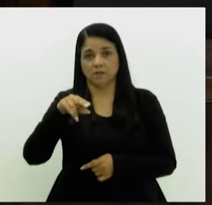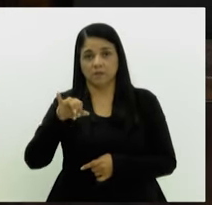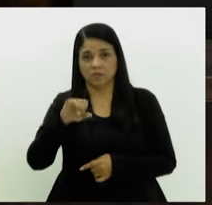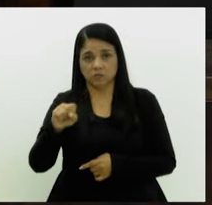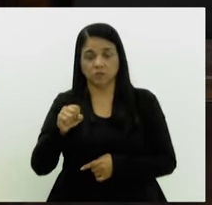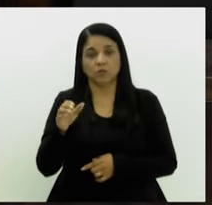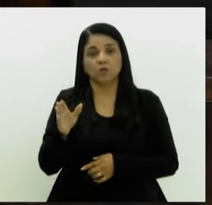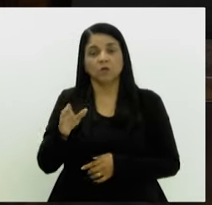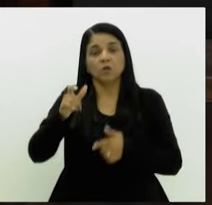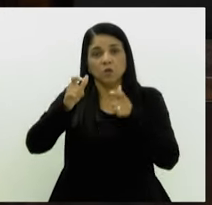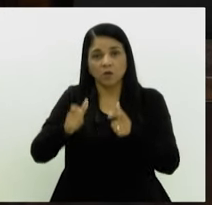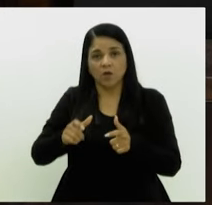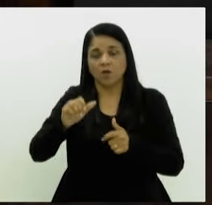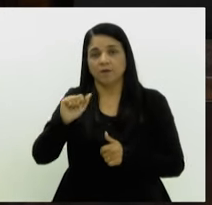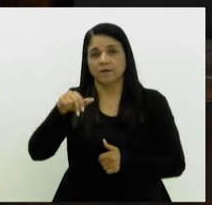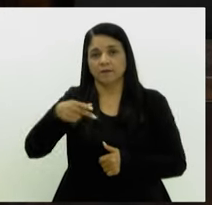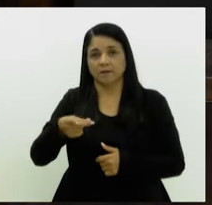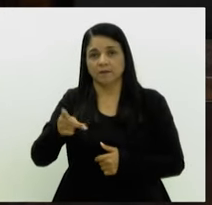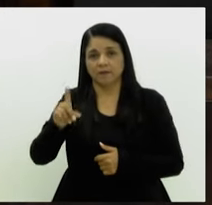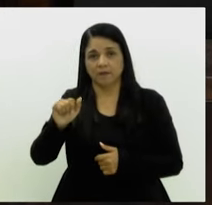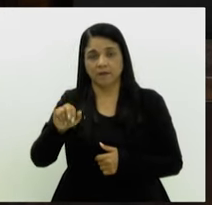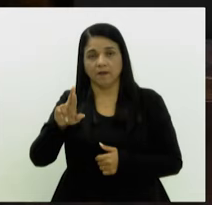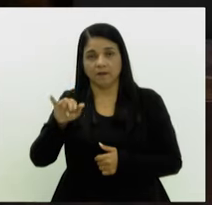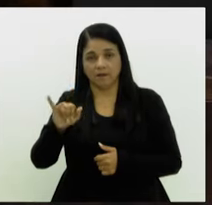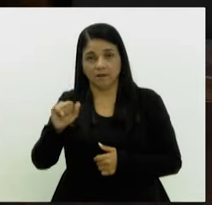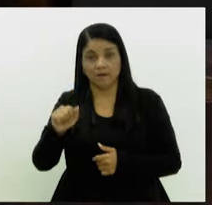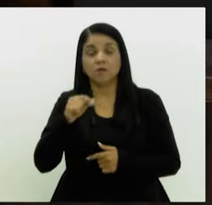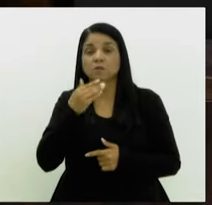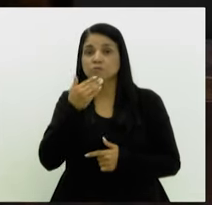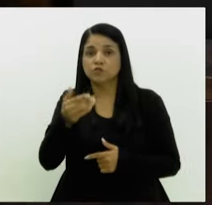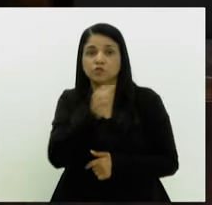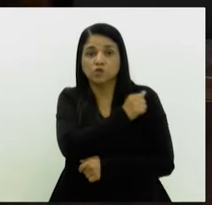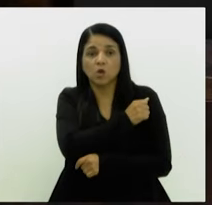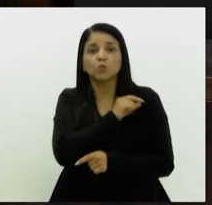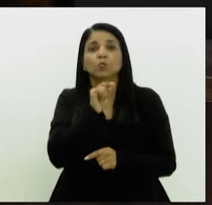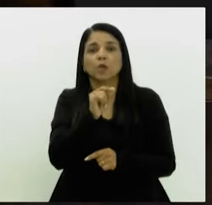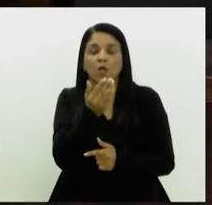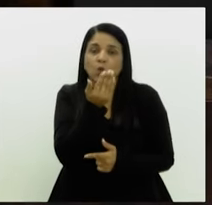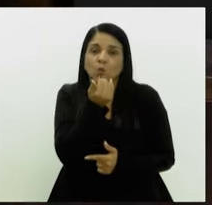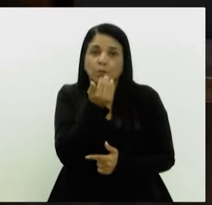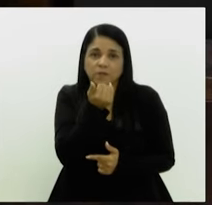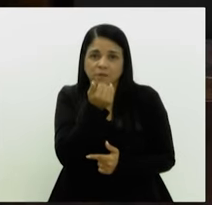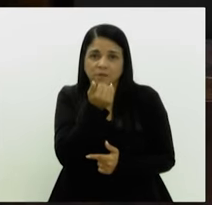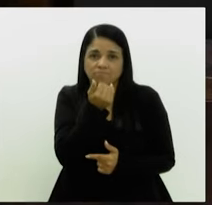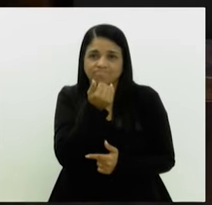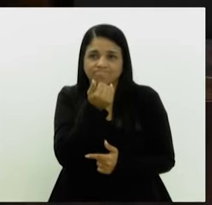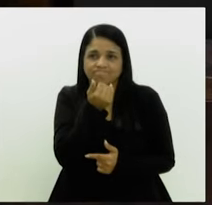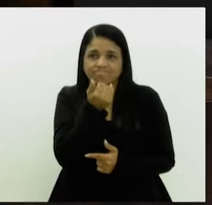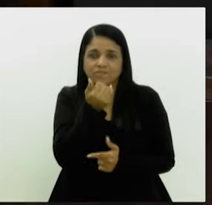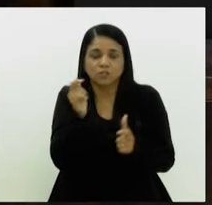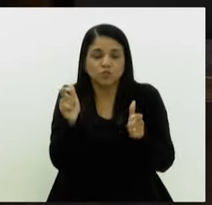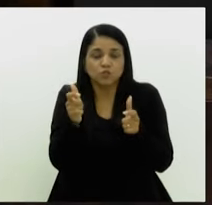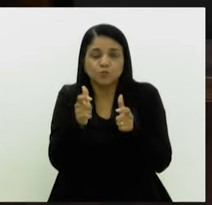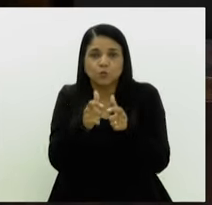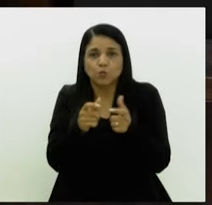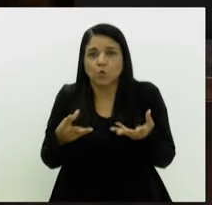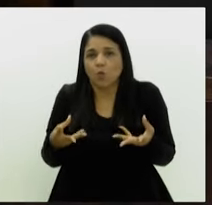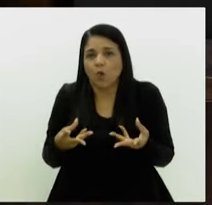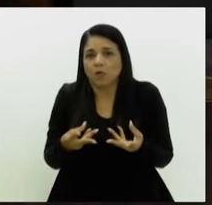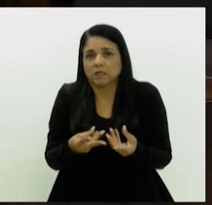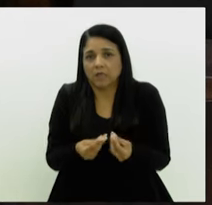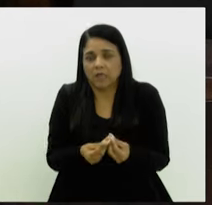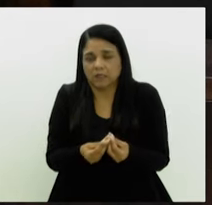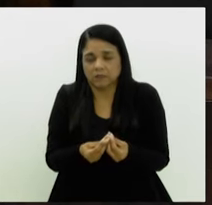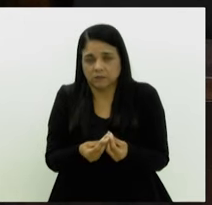uma das principais demandas dos estudantes era exatamente a merenda escolar, que baixou completamente a qualidade